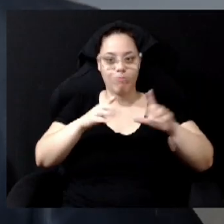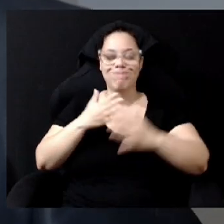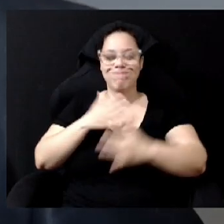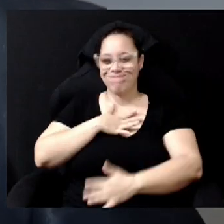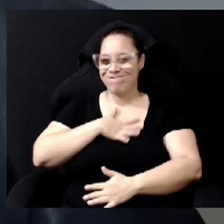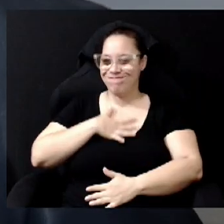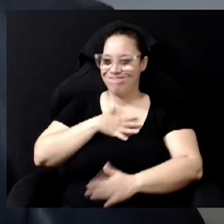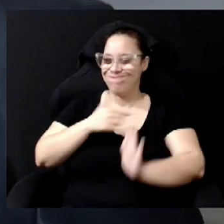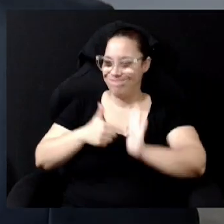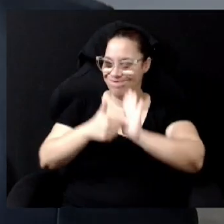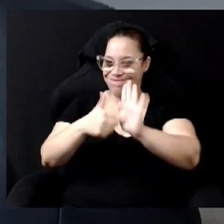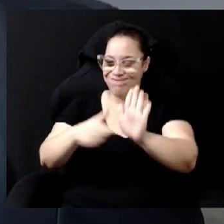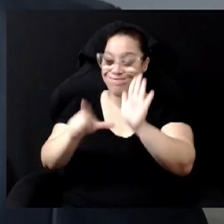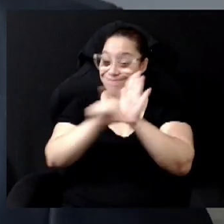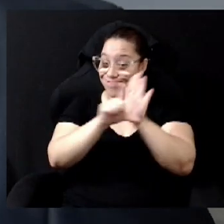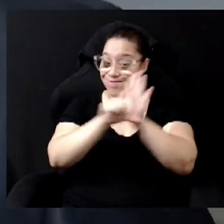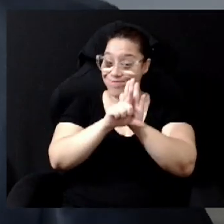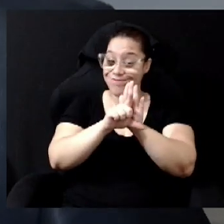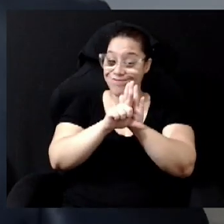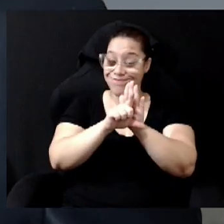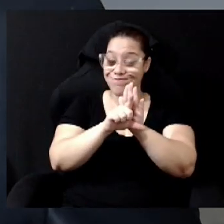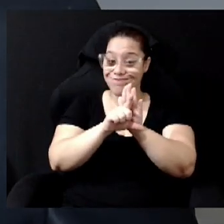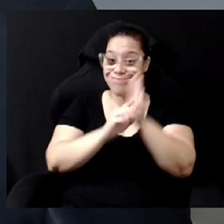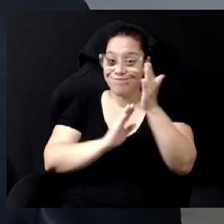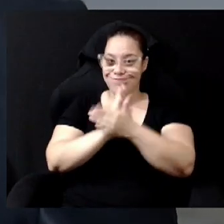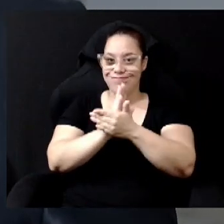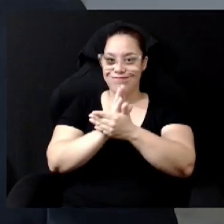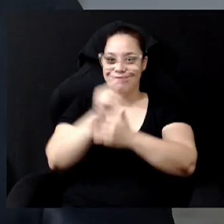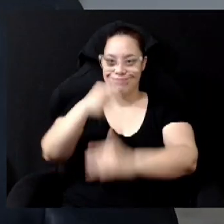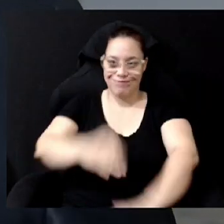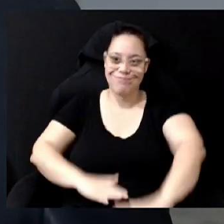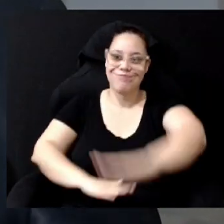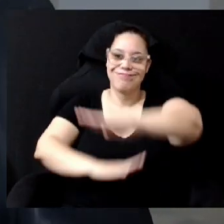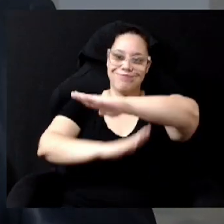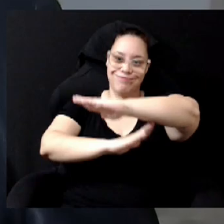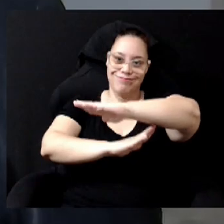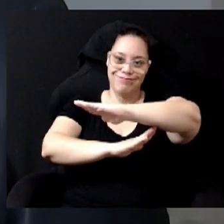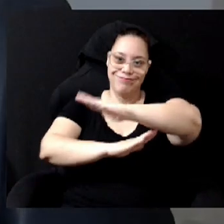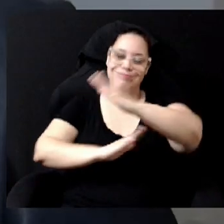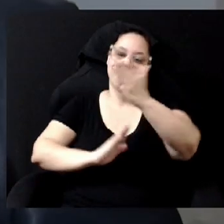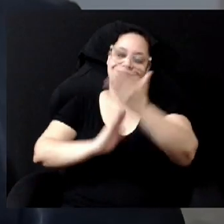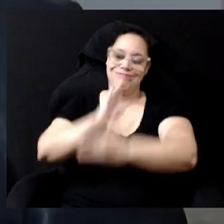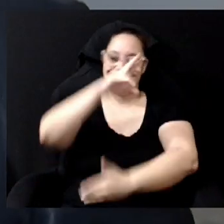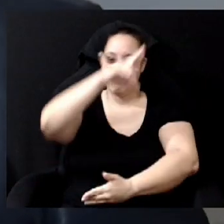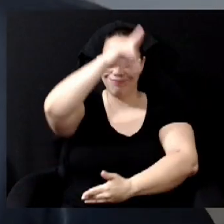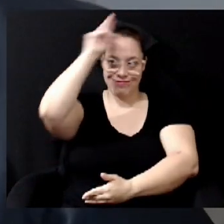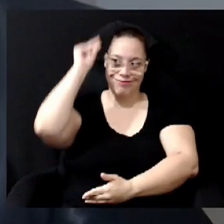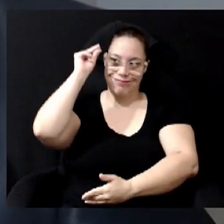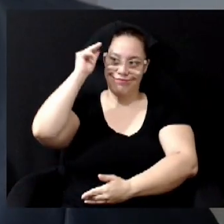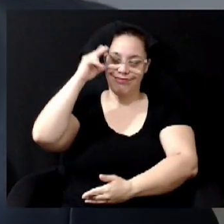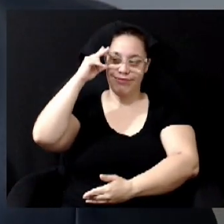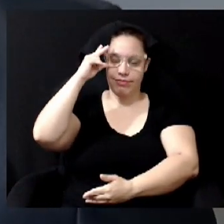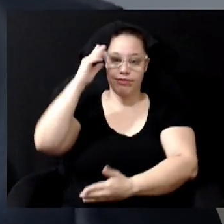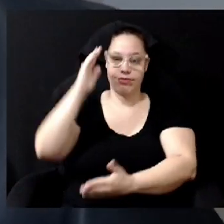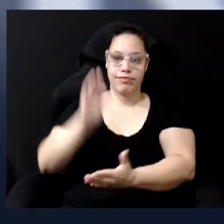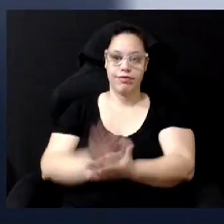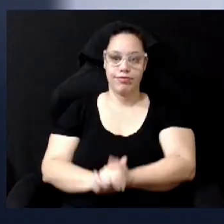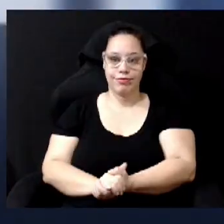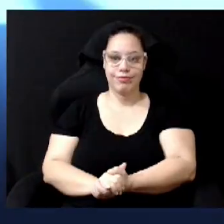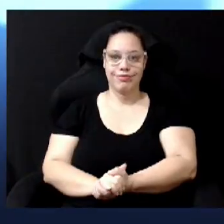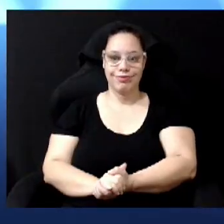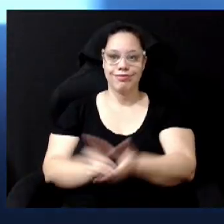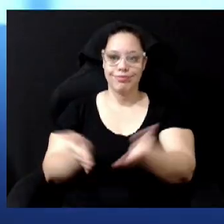apresentar essa lei e ter essa lei aprovada nesta casa e também sancionada pelo nosso prefeito Dário Saad, que agora já é